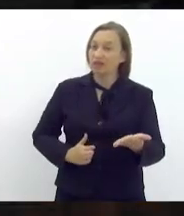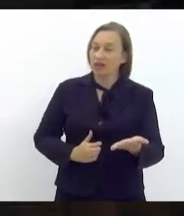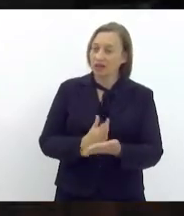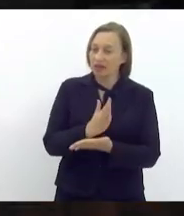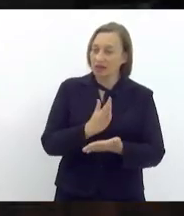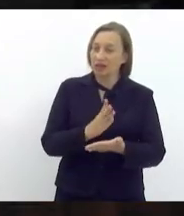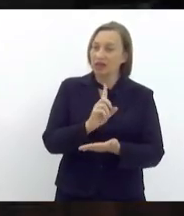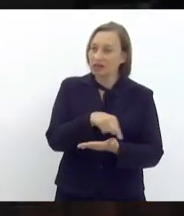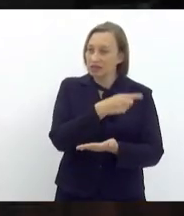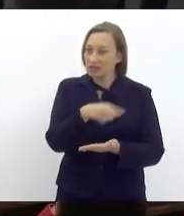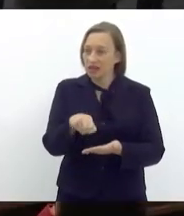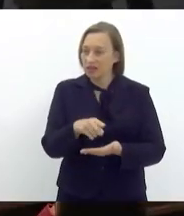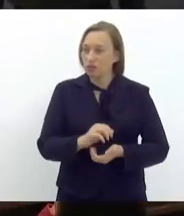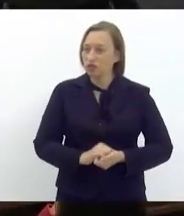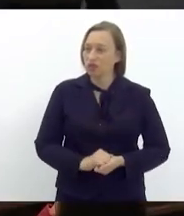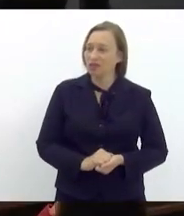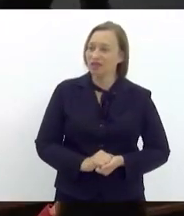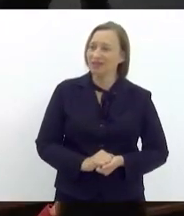rejeitadas